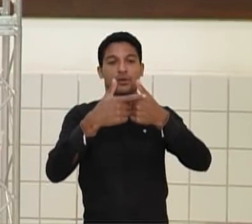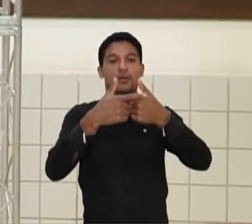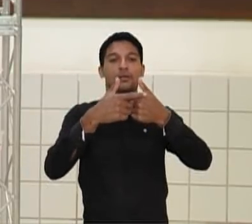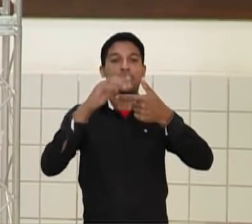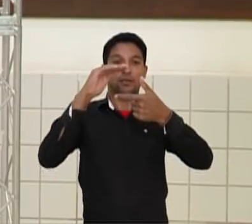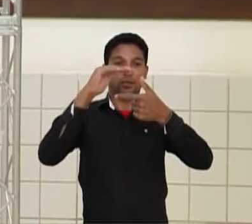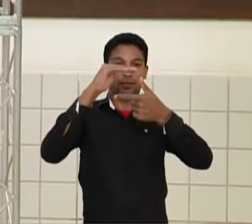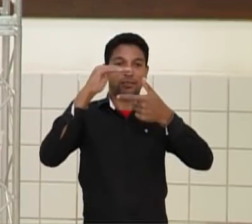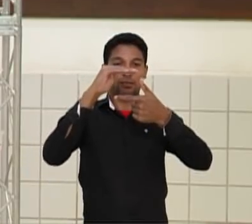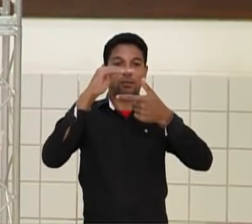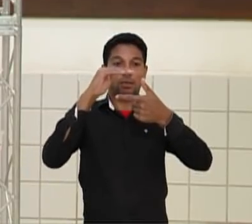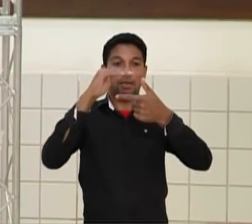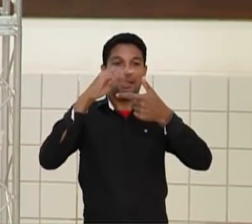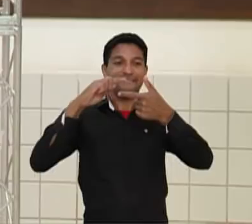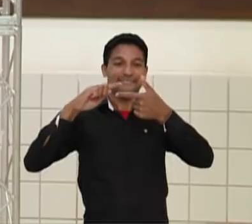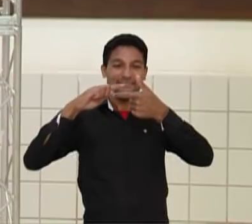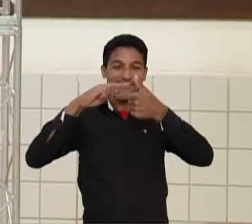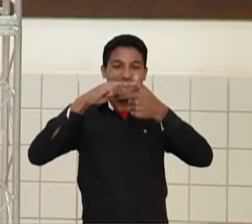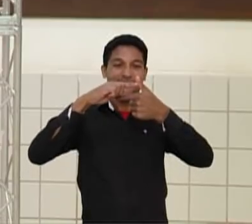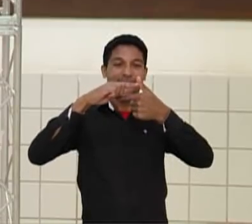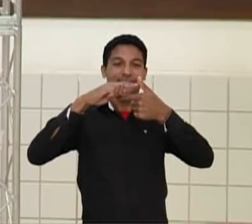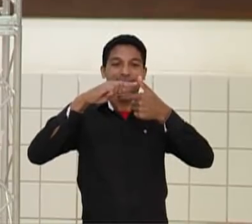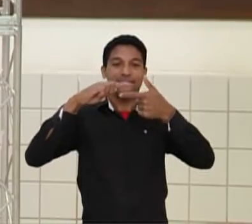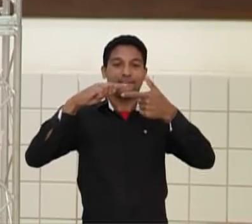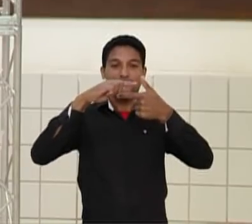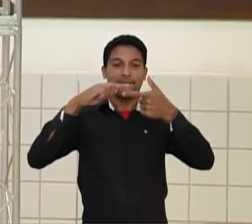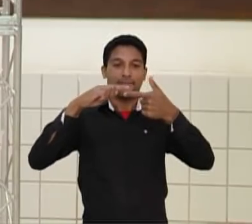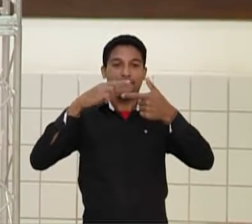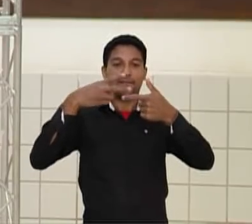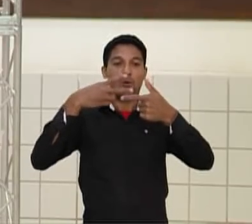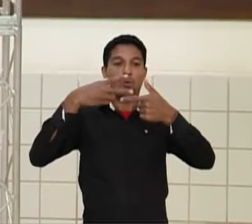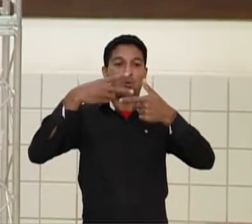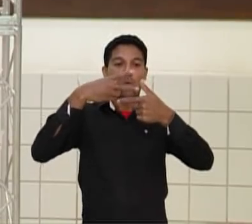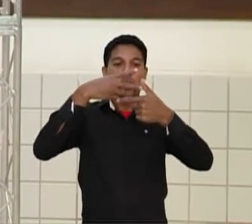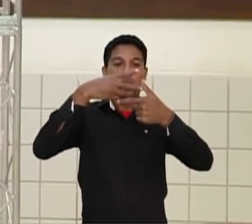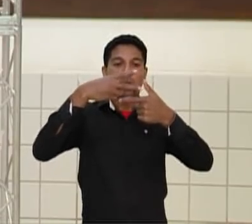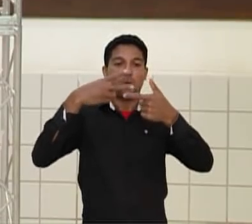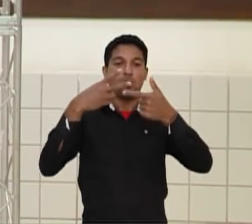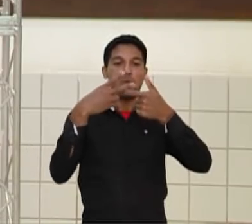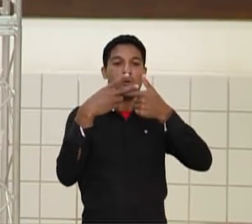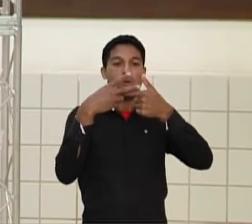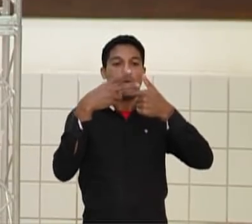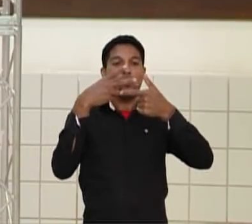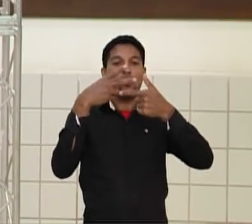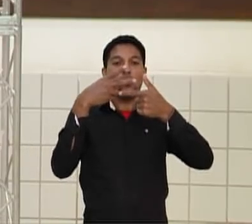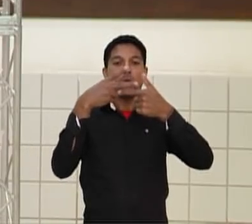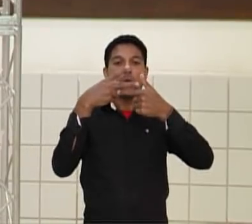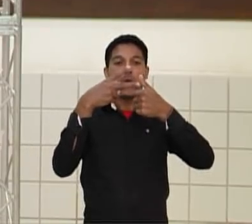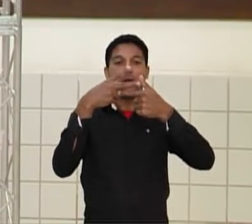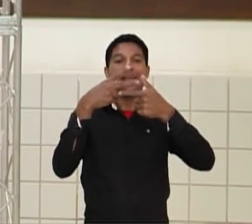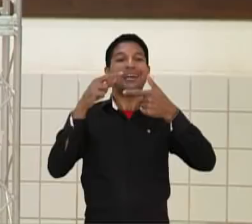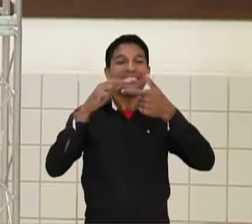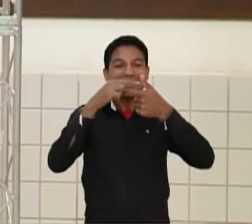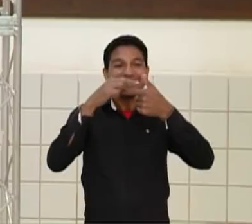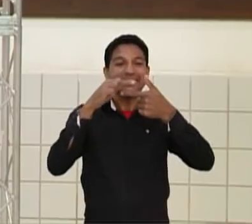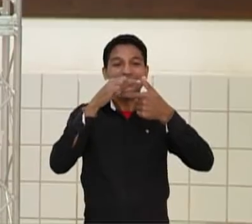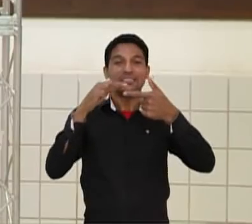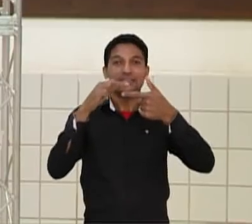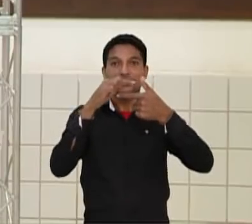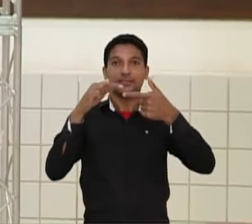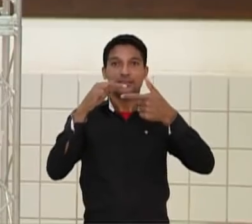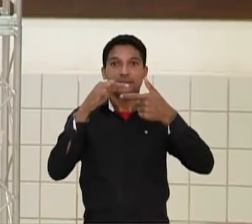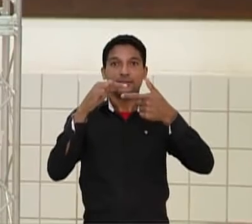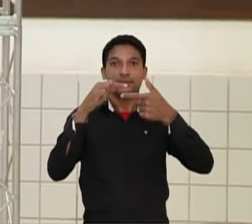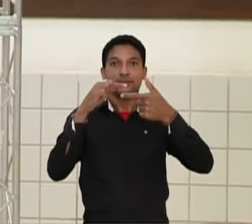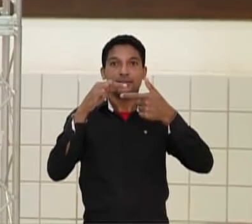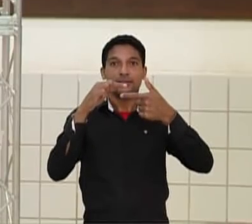bases dentro do trapézio e a medida dessa base, ela é o quê? É a metade da soma das